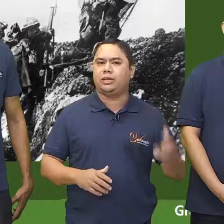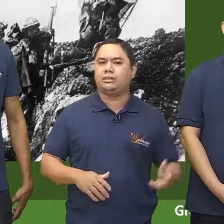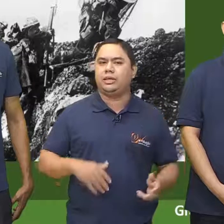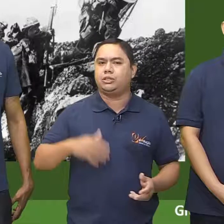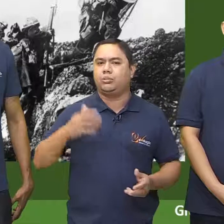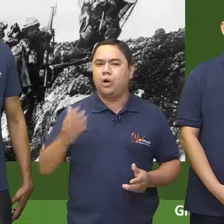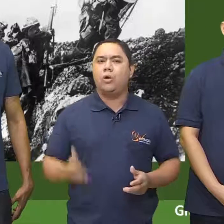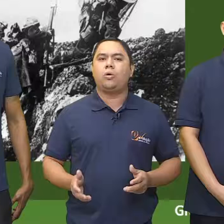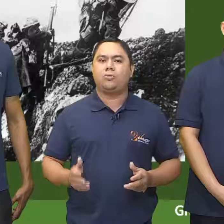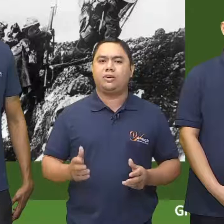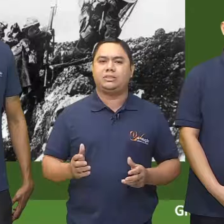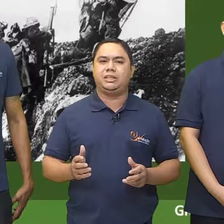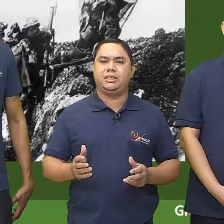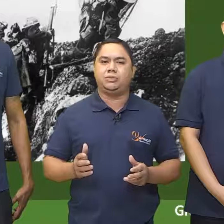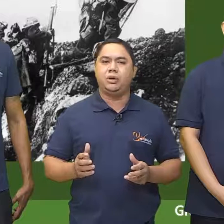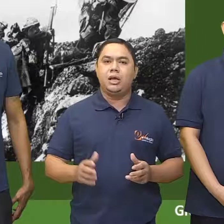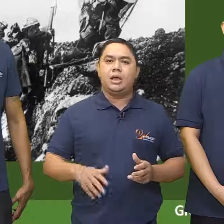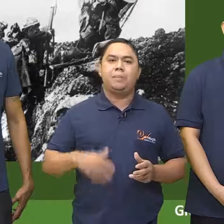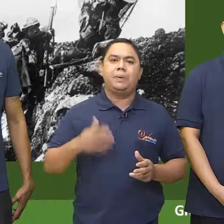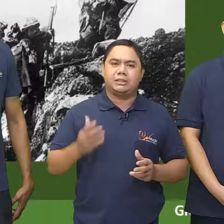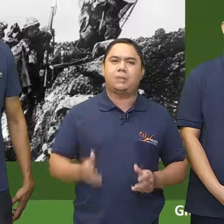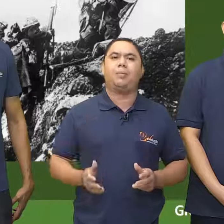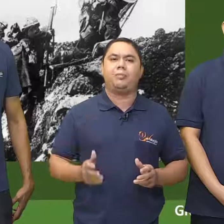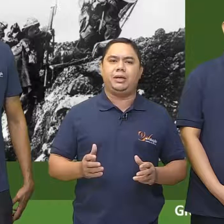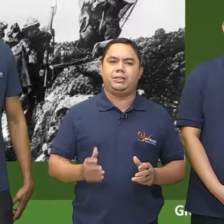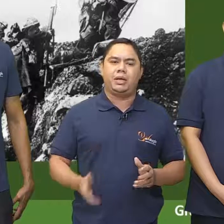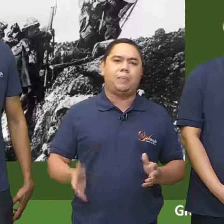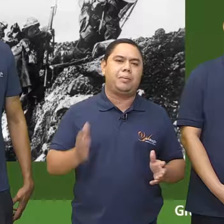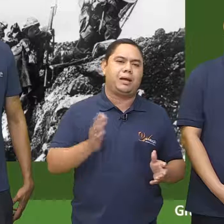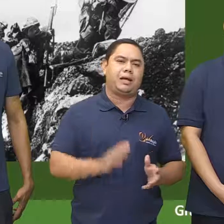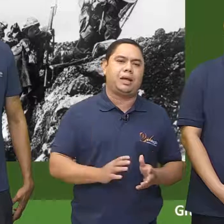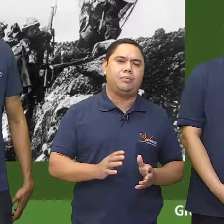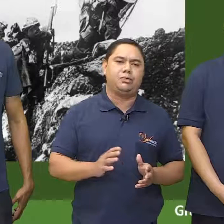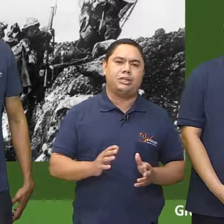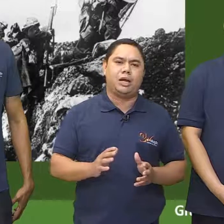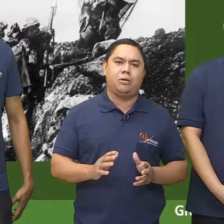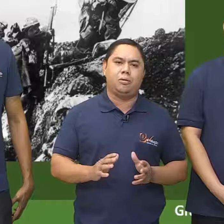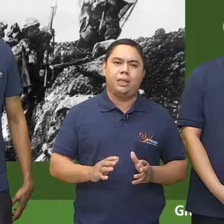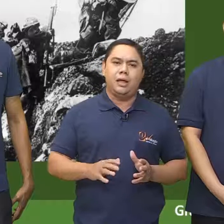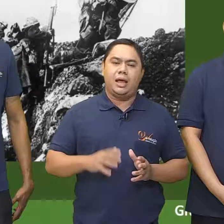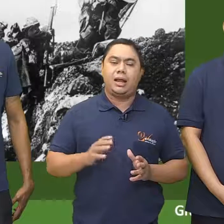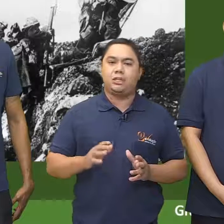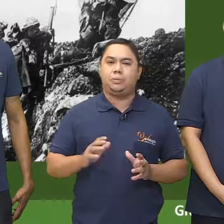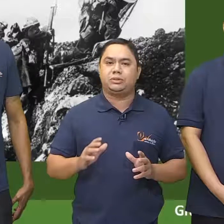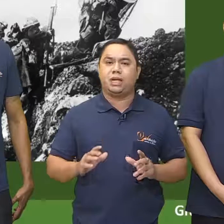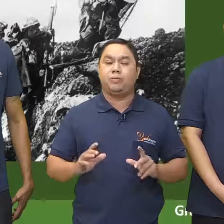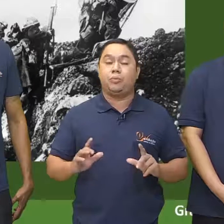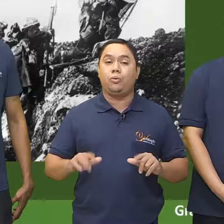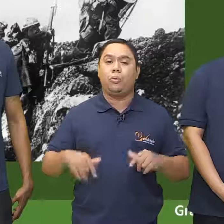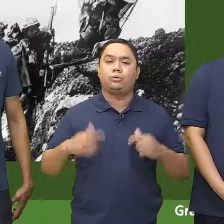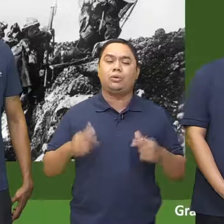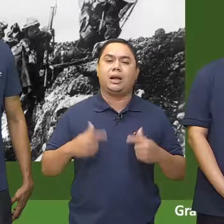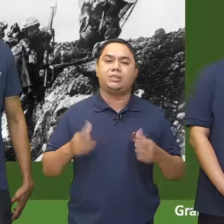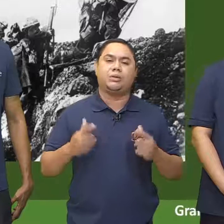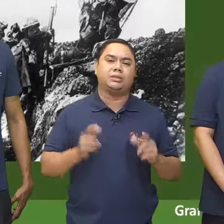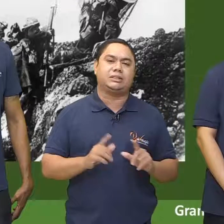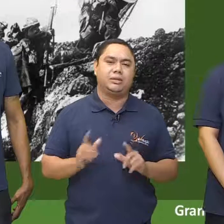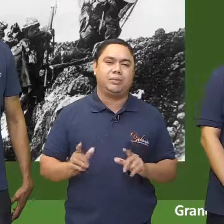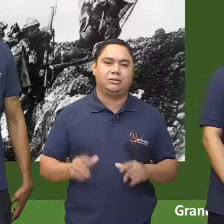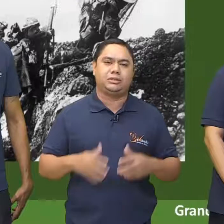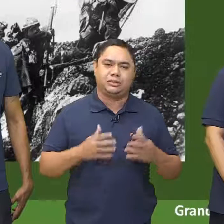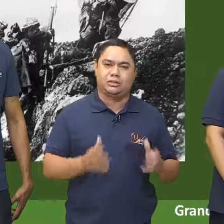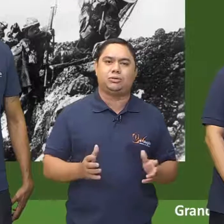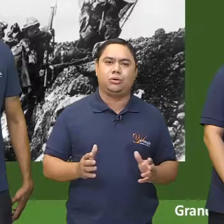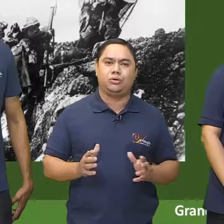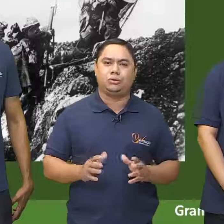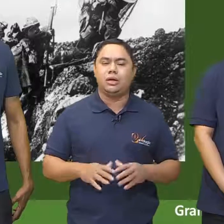como o nazismo, como o fascismo e principalmente a Primeira Guerra Mundial. Ela é responsável por um outro grande